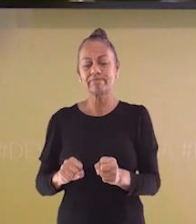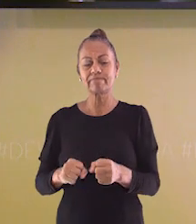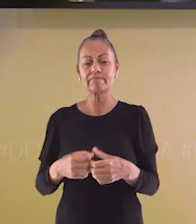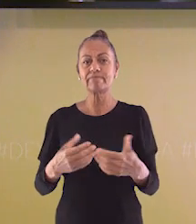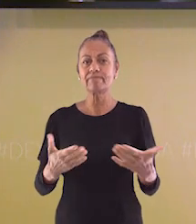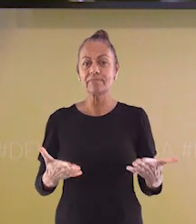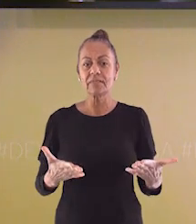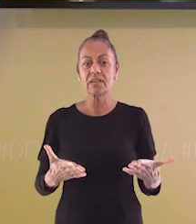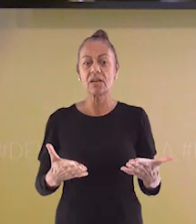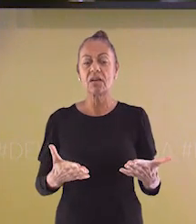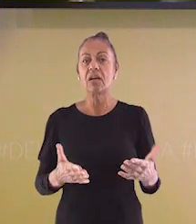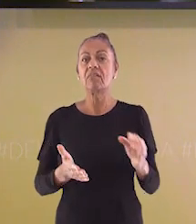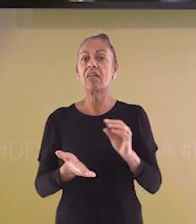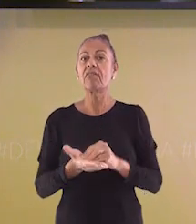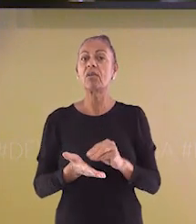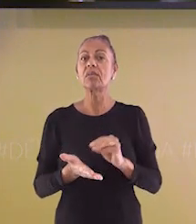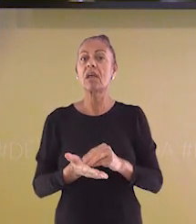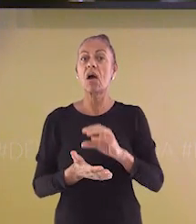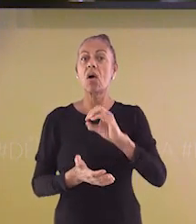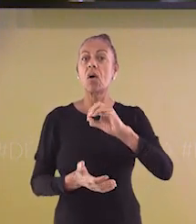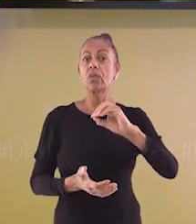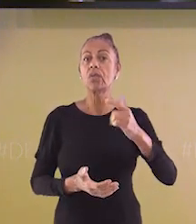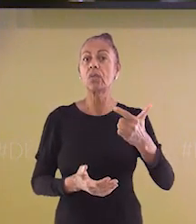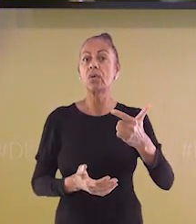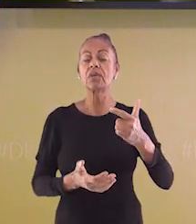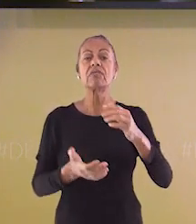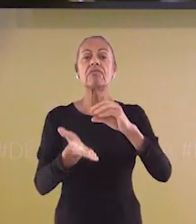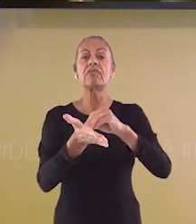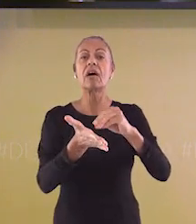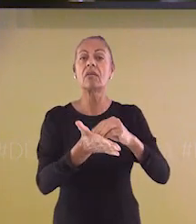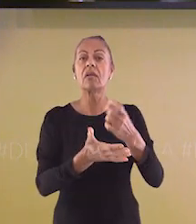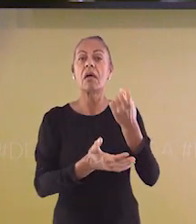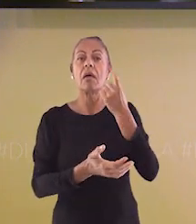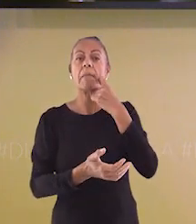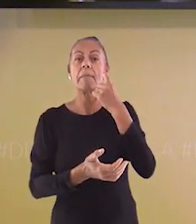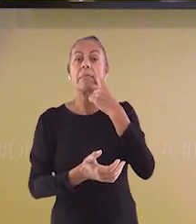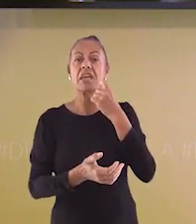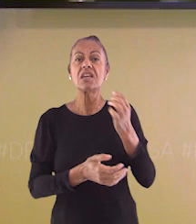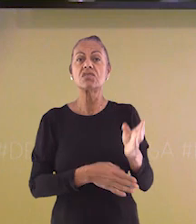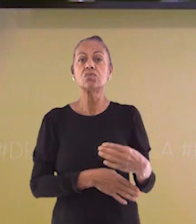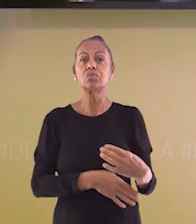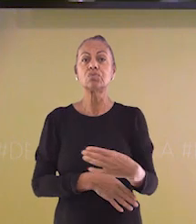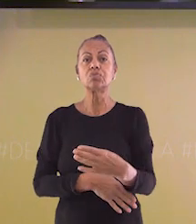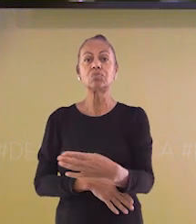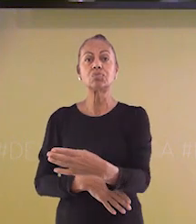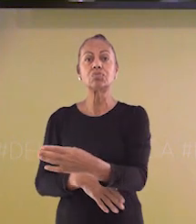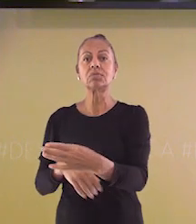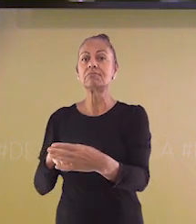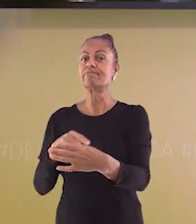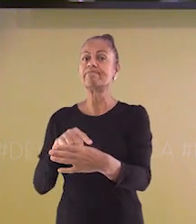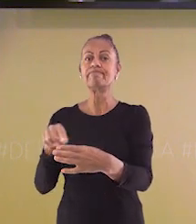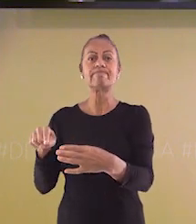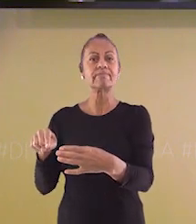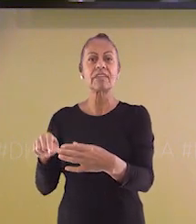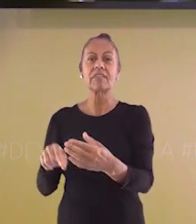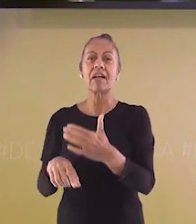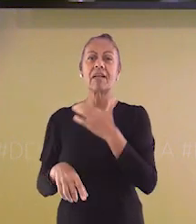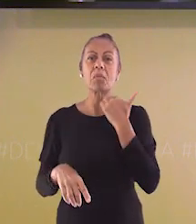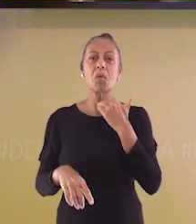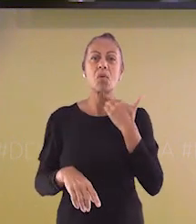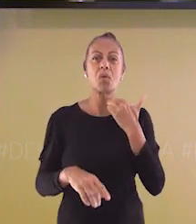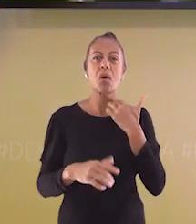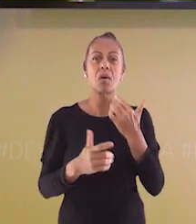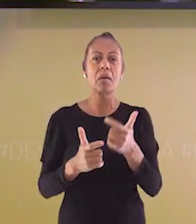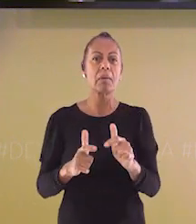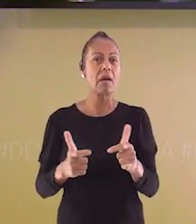isso, vai faltar oxigênio até para os peixes. Então, você já tem um cenário em que todo mundo ali vai perder a vida. Você vai ter